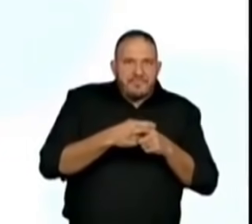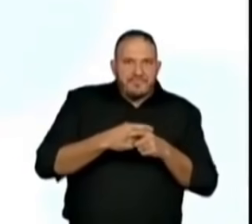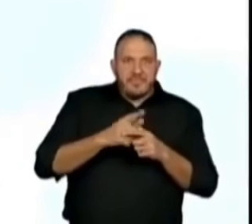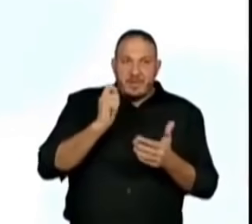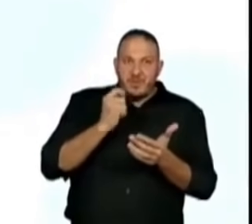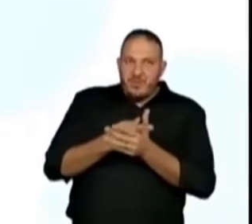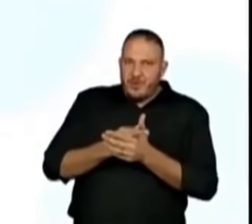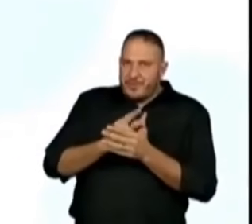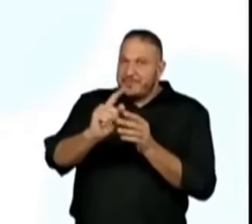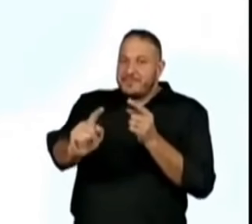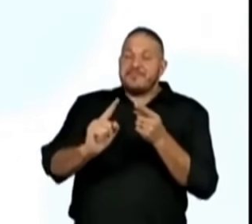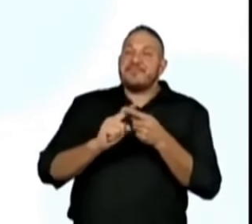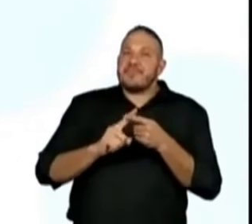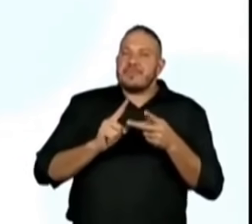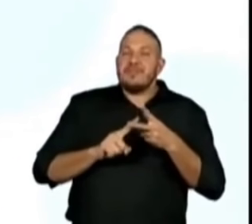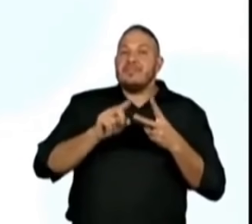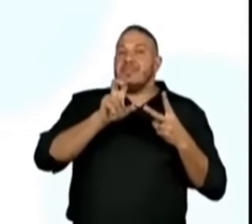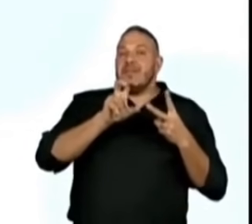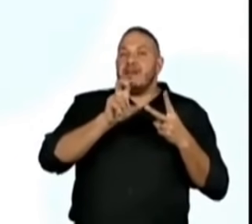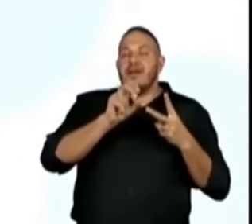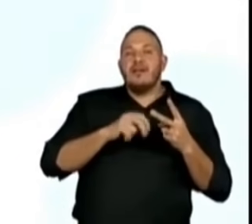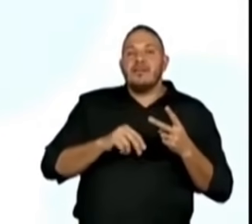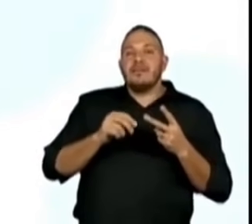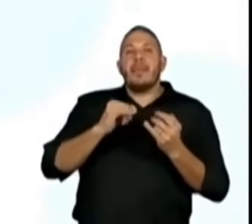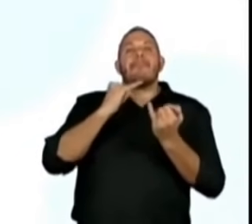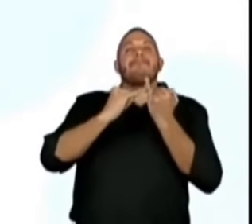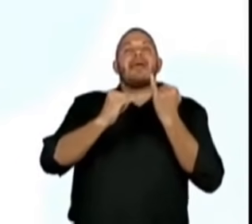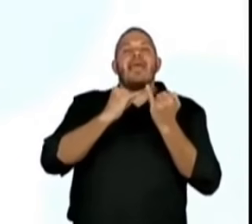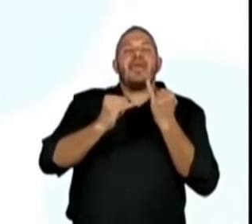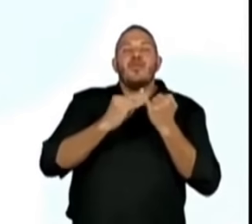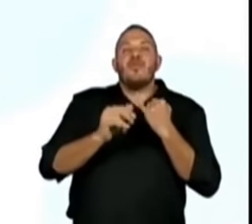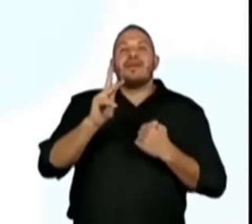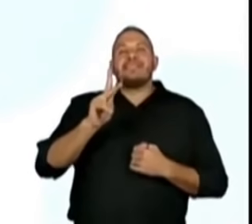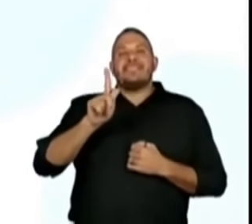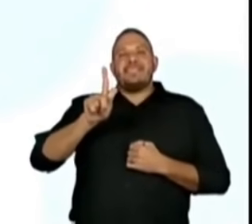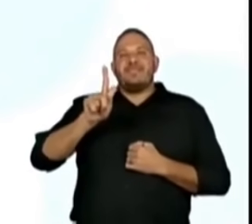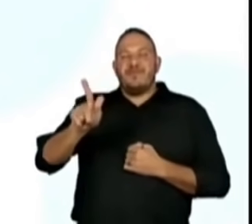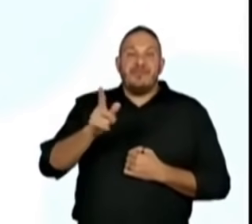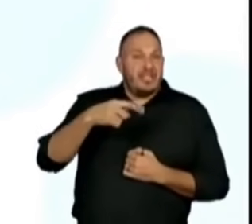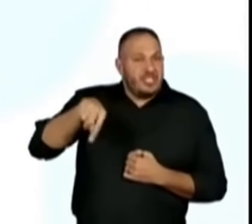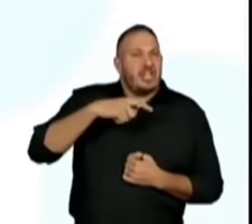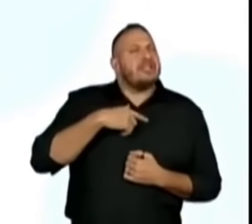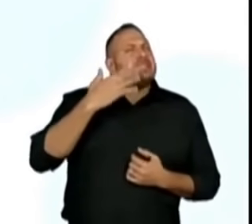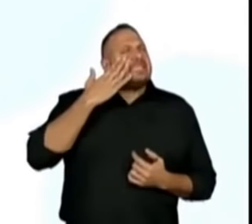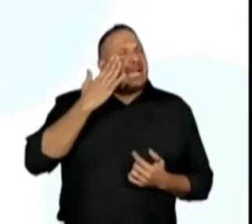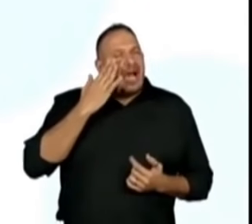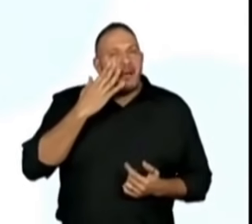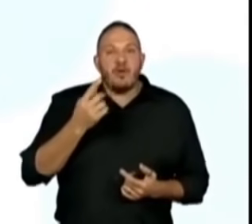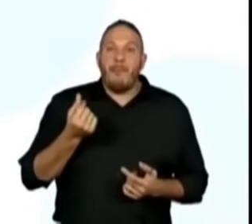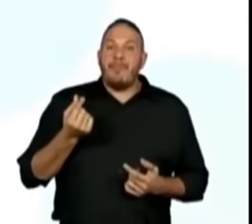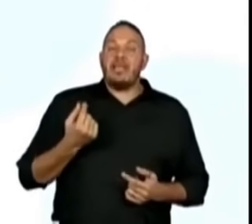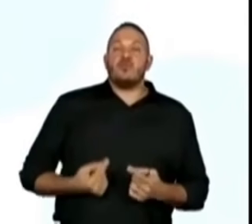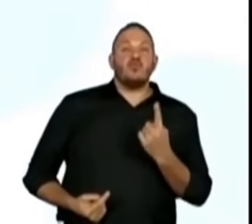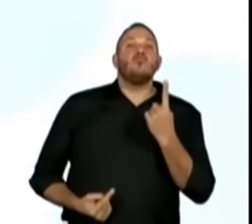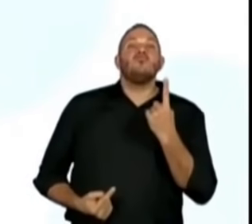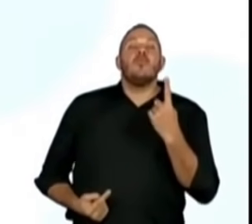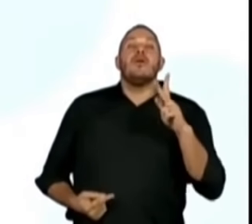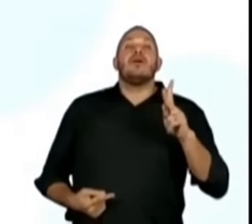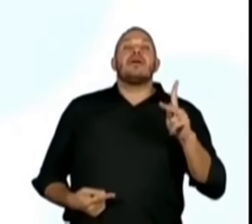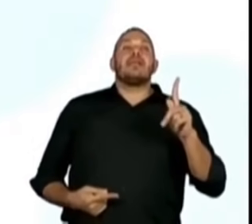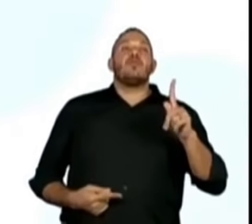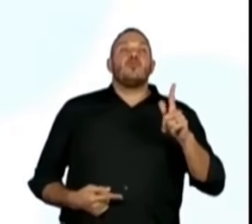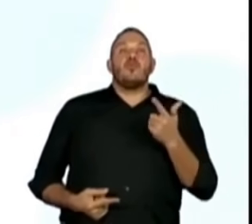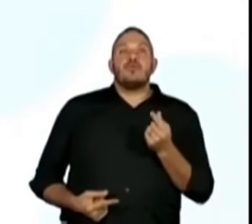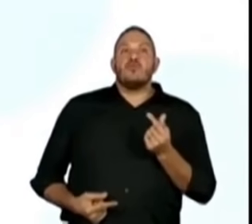ok? 0,5 quilograma é metade de 1 quilo. E a gente tem aqui o preço de 1 quilo, ó, preço de 1 quilo.